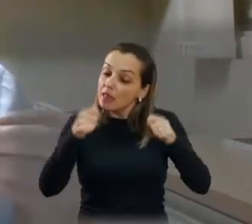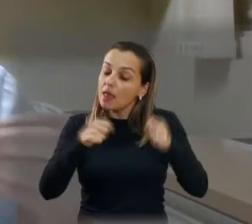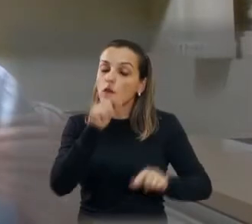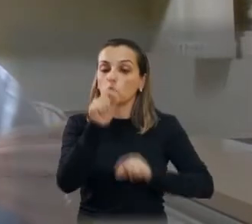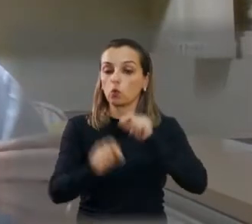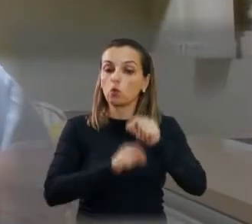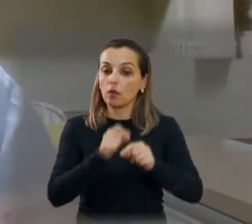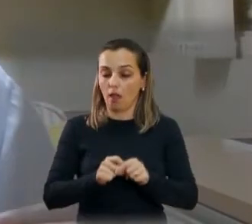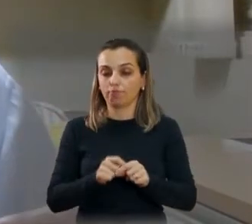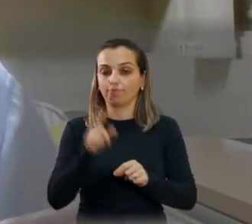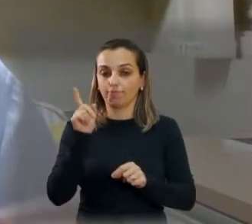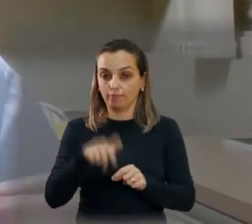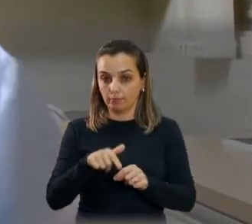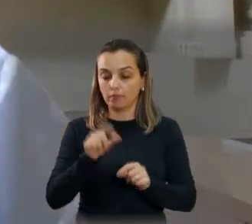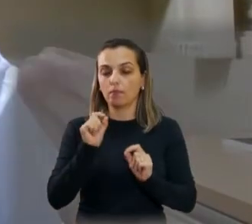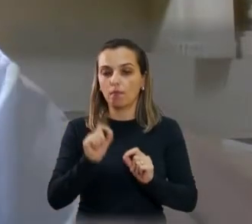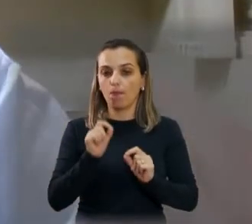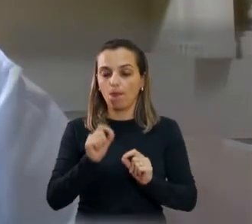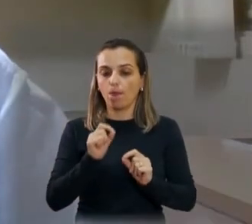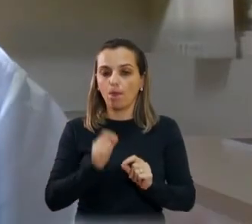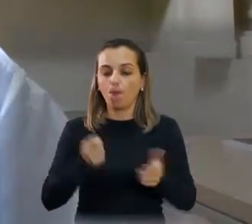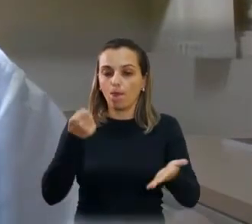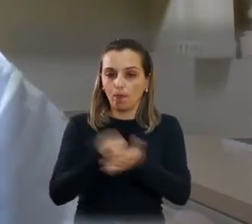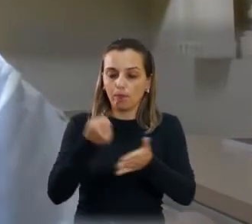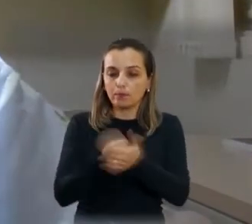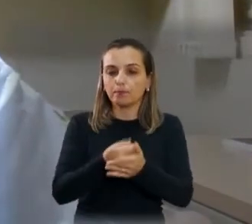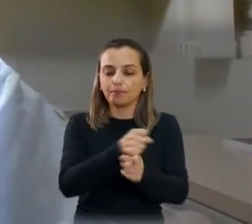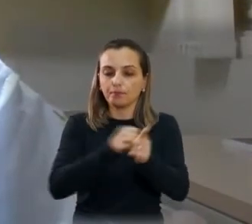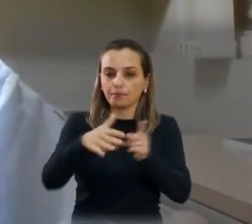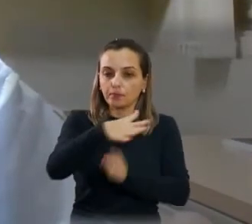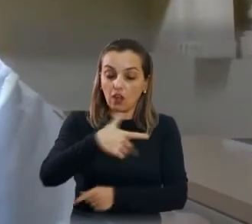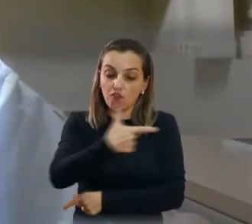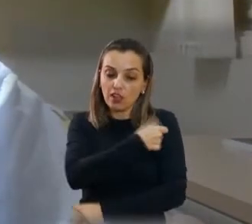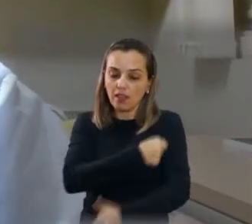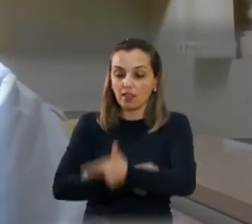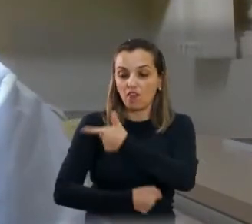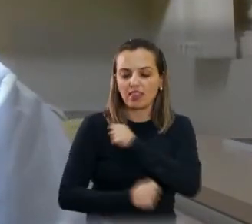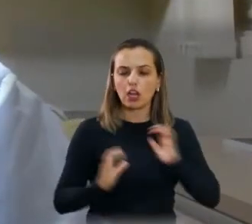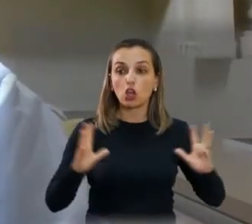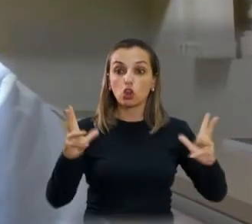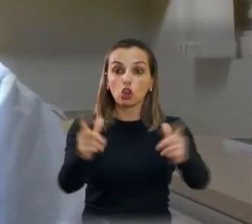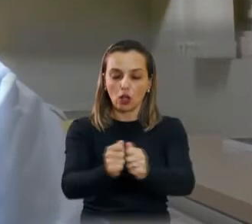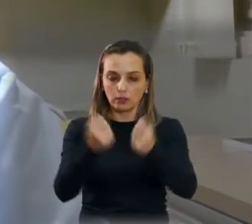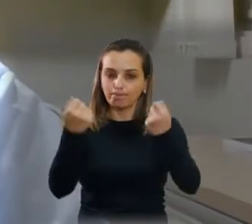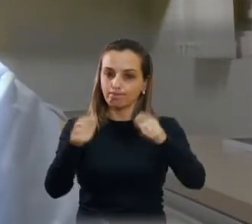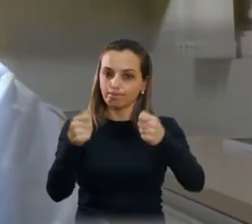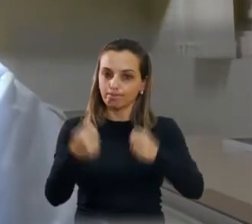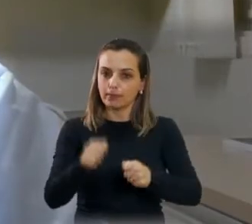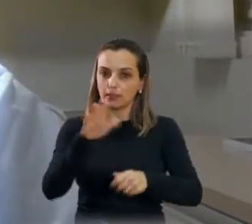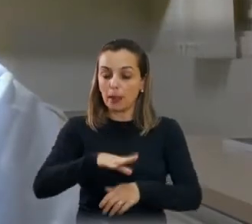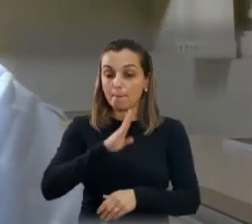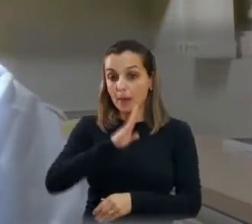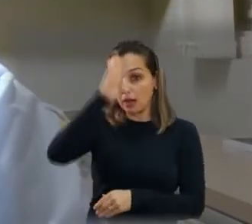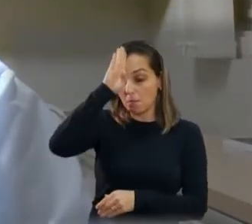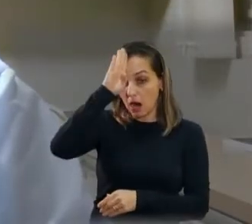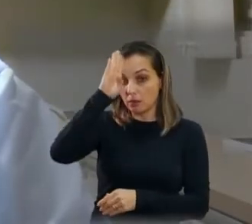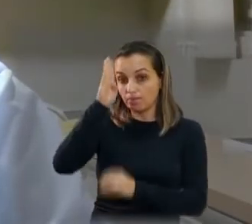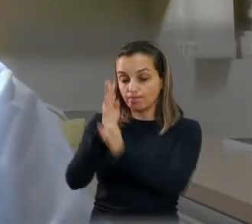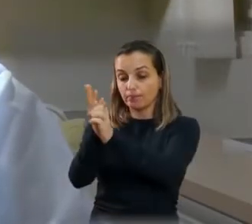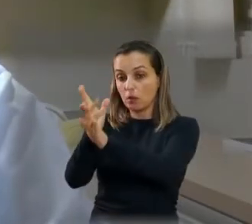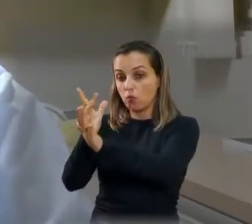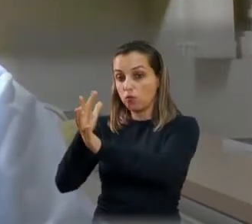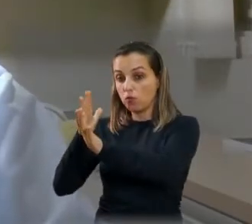uma articulação e de cobrança social pela vacinação em massa, e que as prioridades de fila